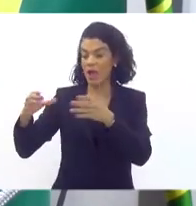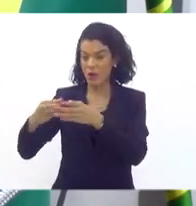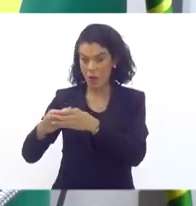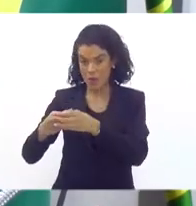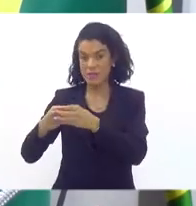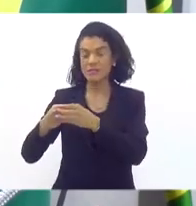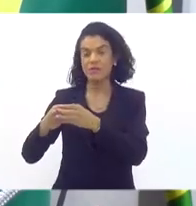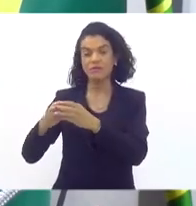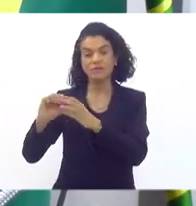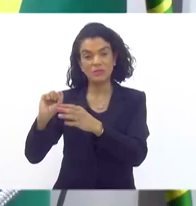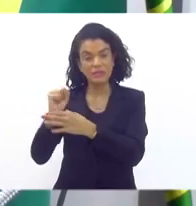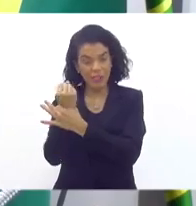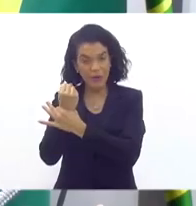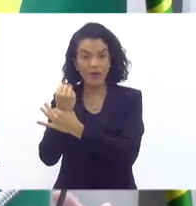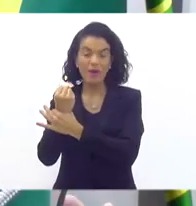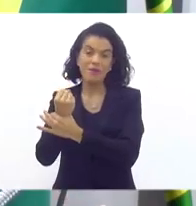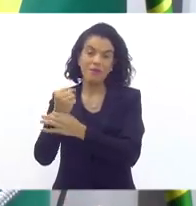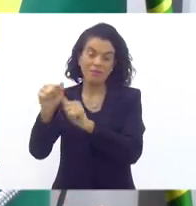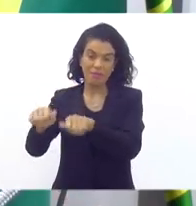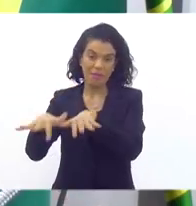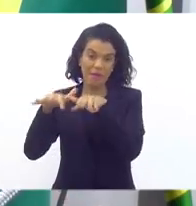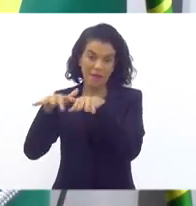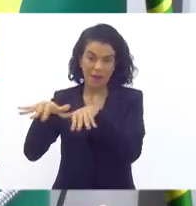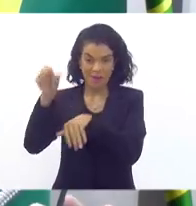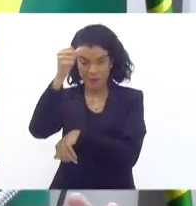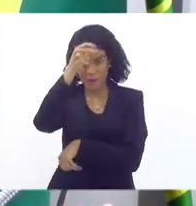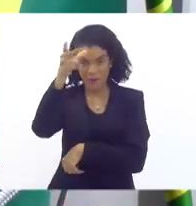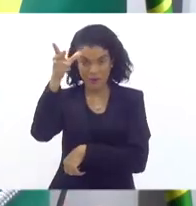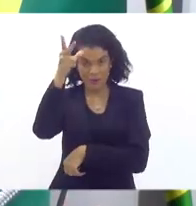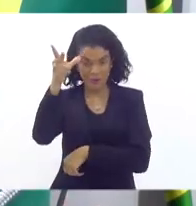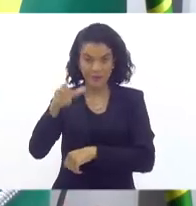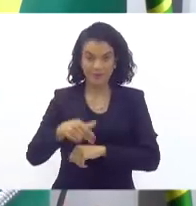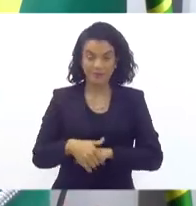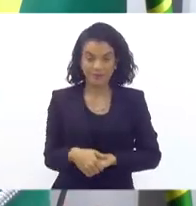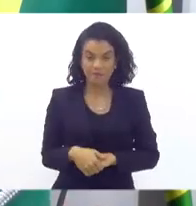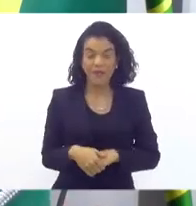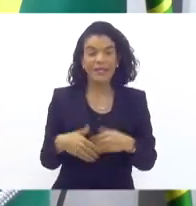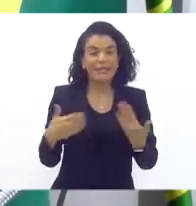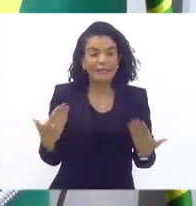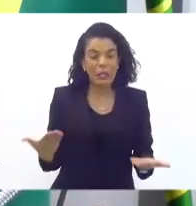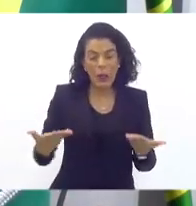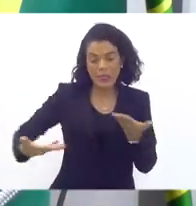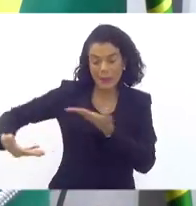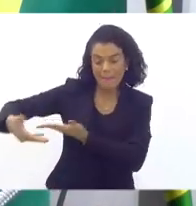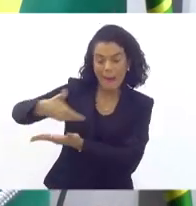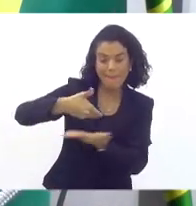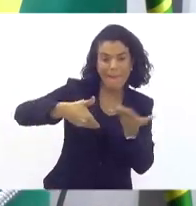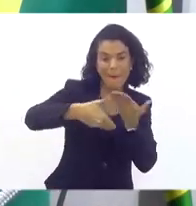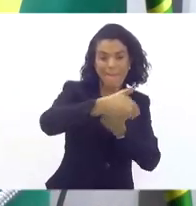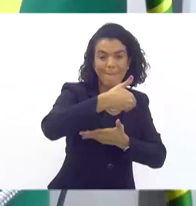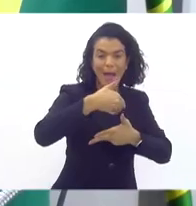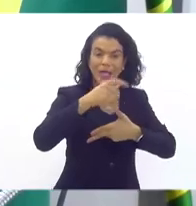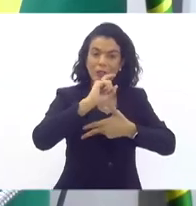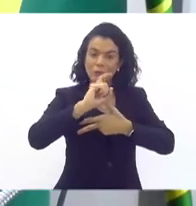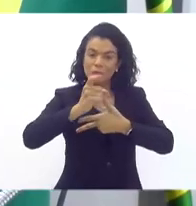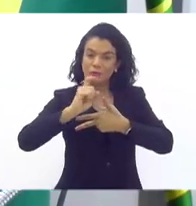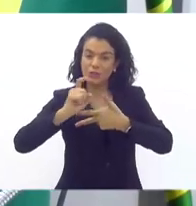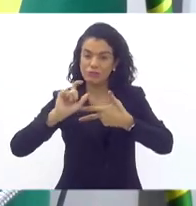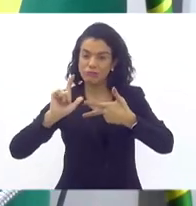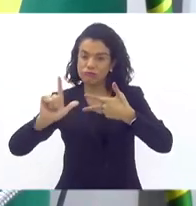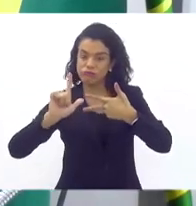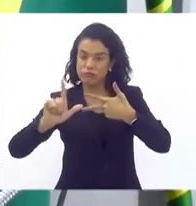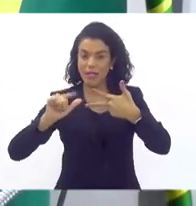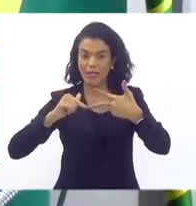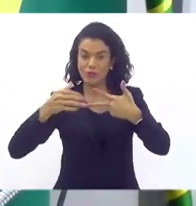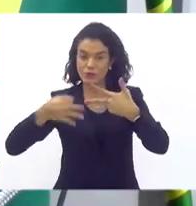do presidente da Comissão de segurança da Câmara Municipal Vereador Rogério Amorim Então essa integração dos poderes é fundamental sobretudo quando a gente vai